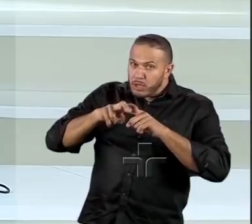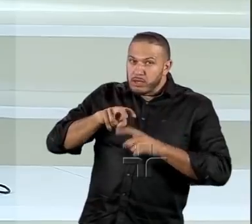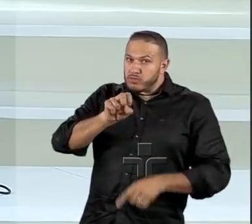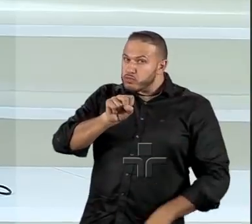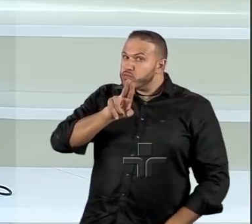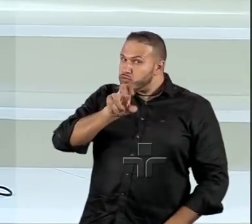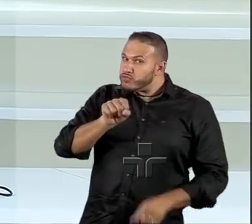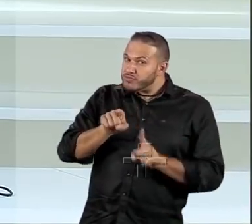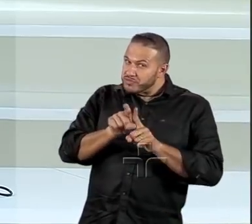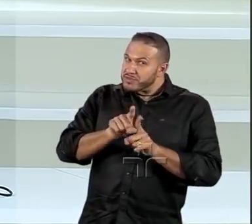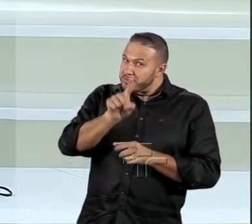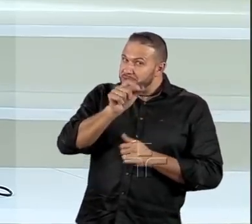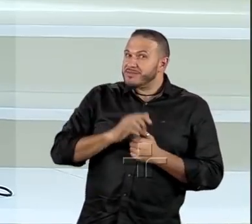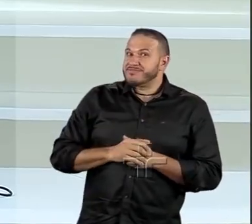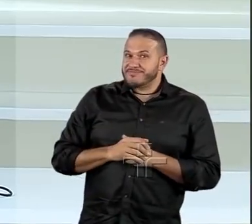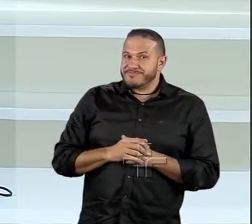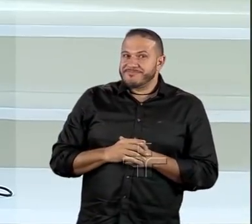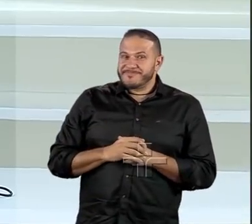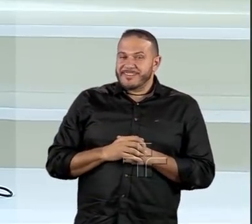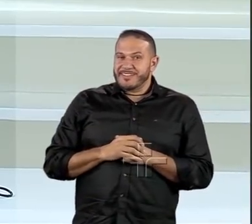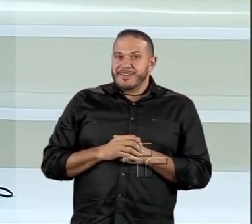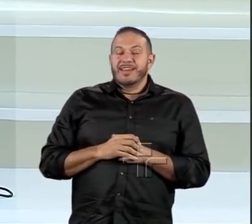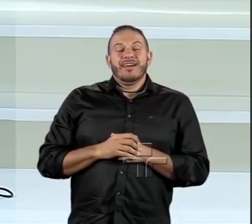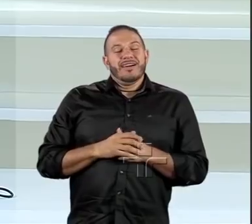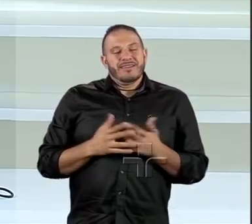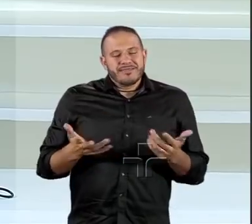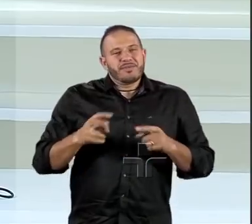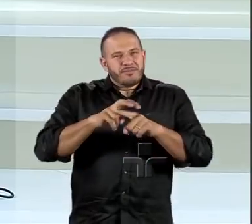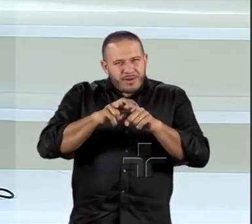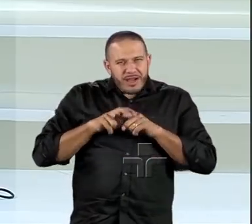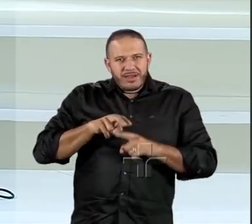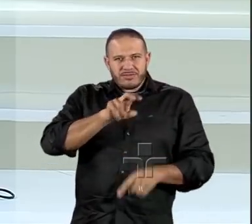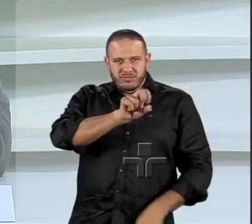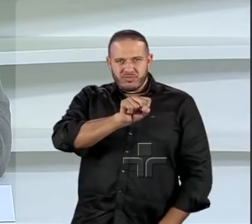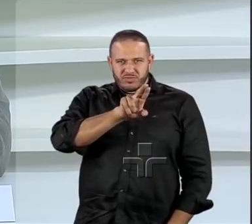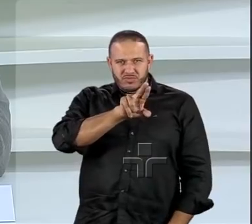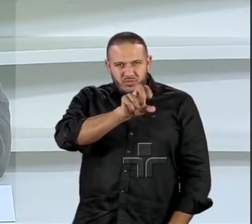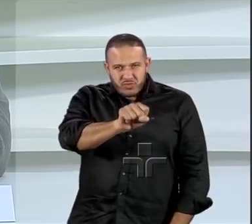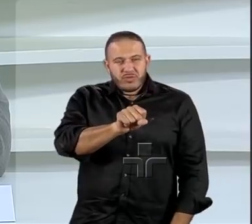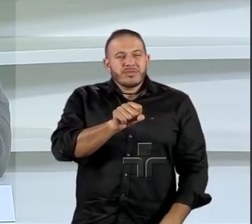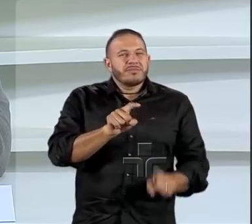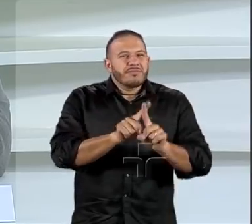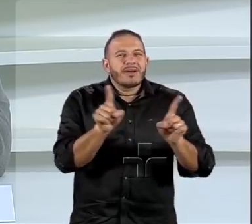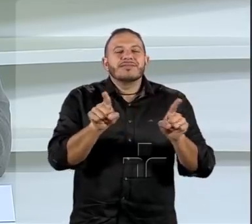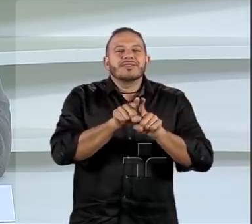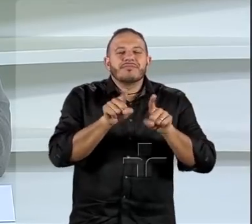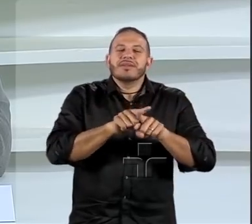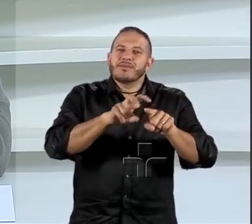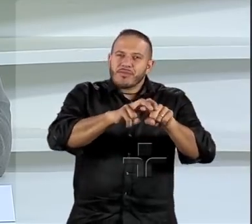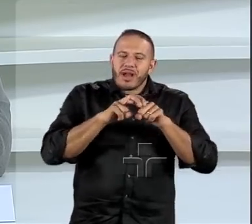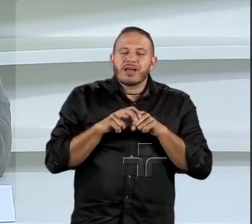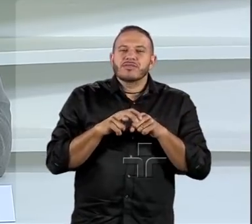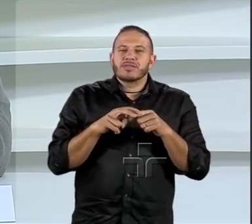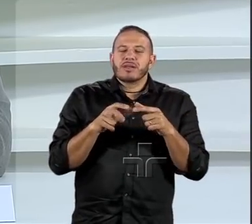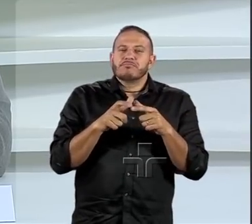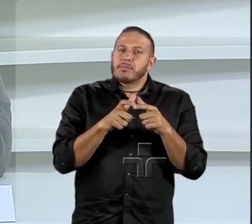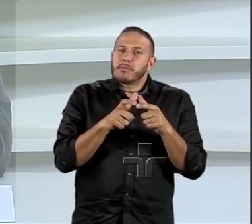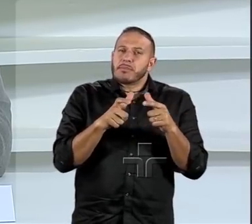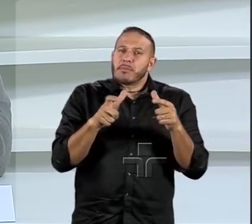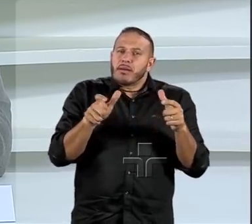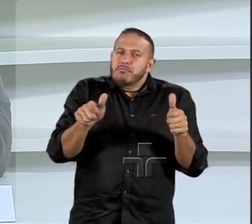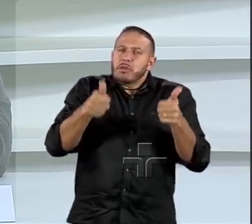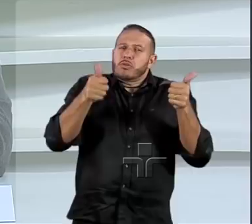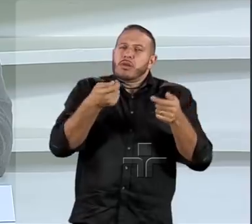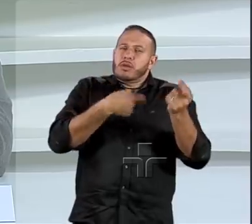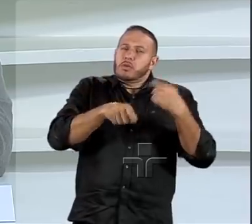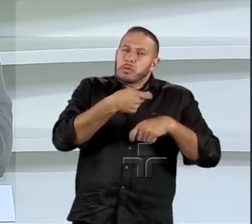também. Isso. Então, assim, é por conta do Sistema Único de Saúde, mas também é por conta do crescimento econômico. E